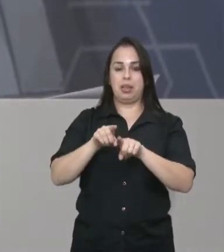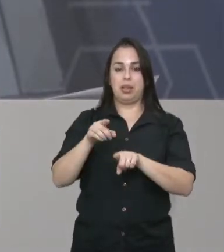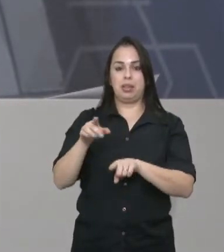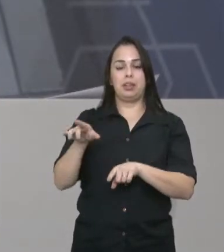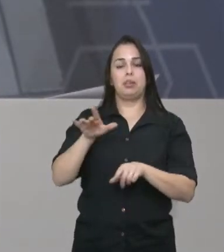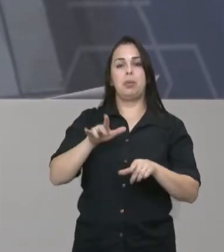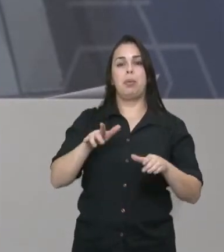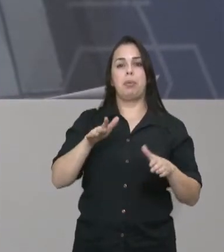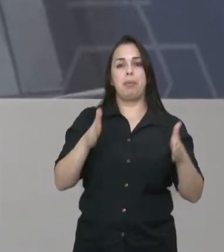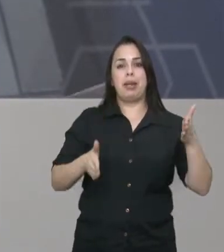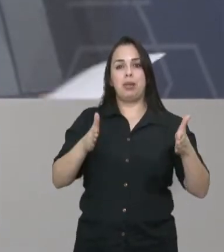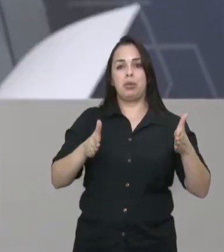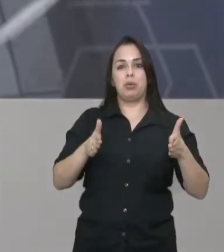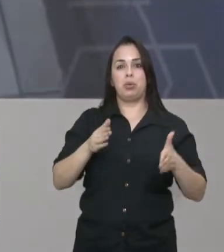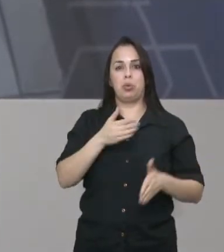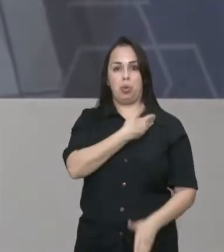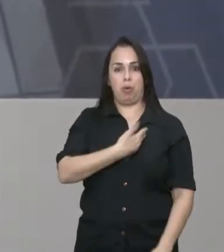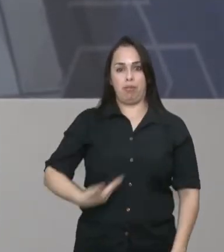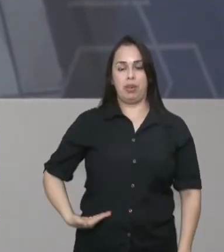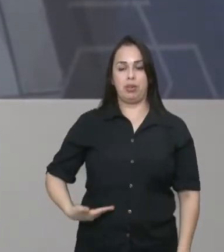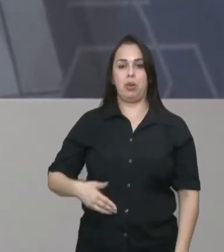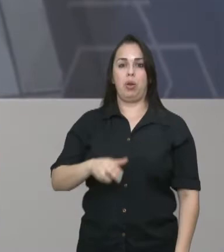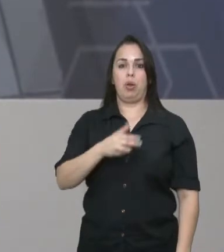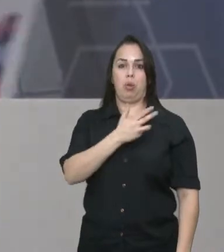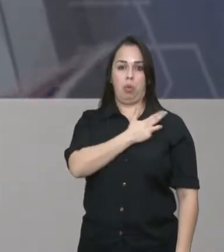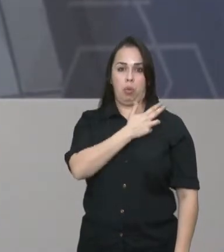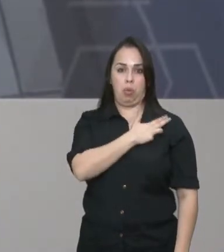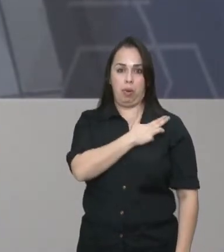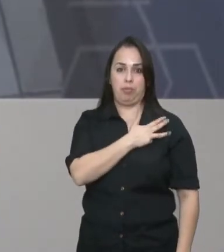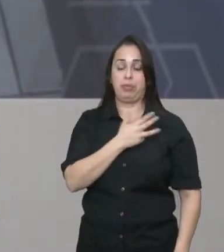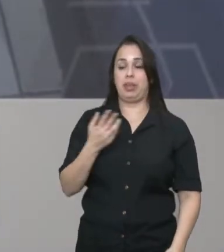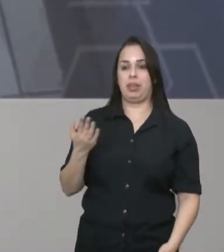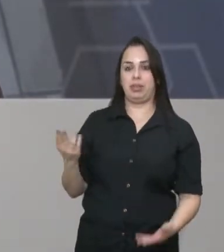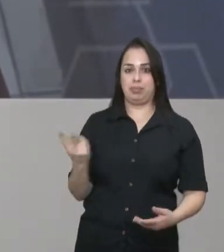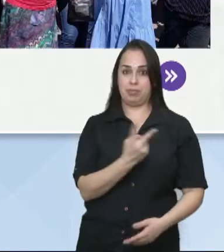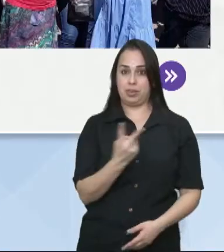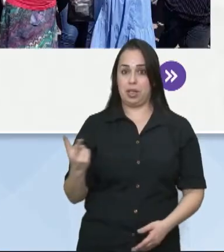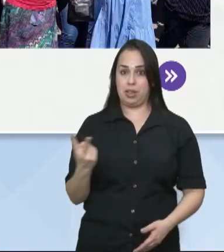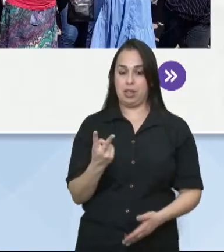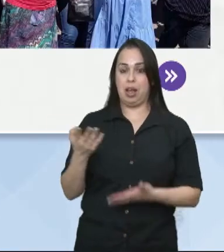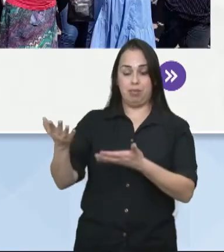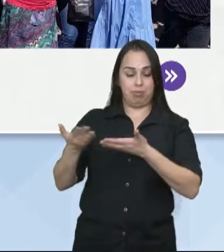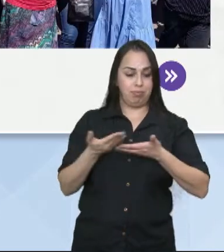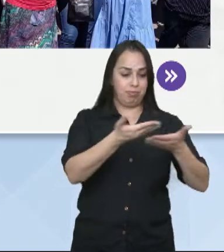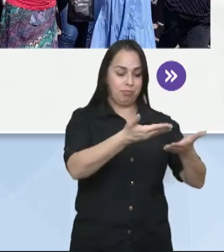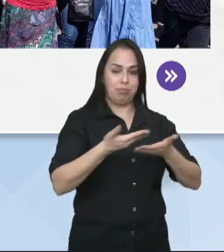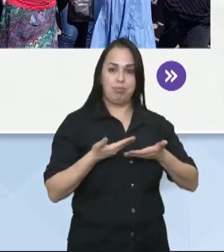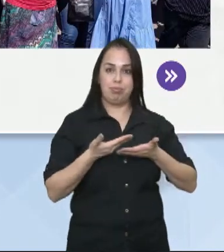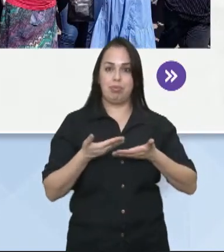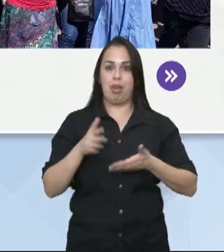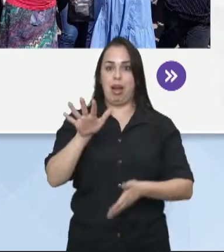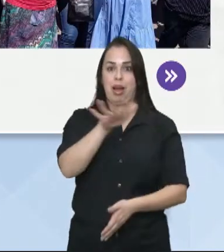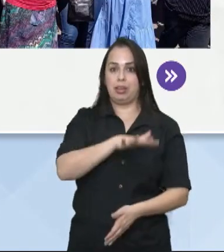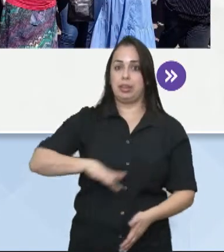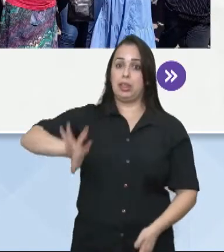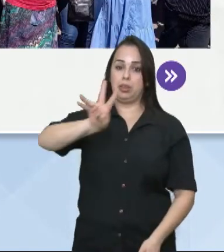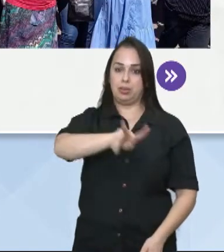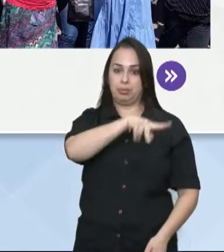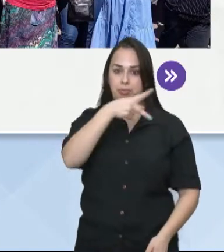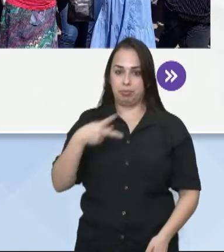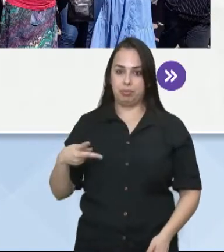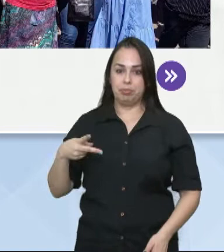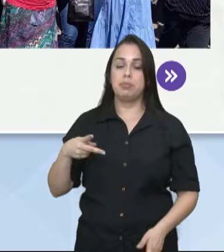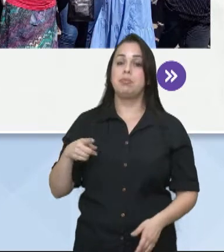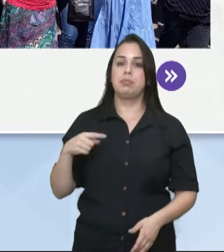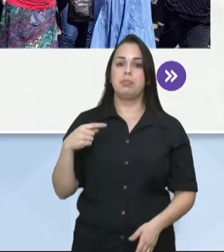governo Lula. Então, essas duas mulheres nós recebemos dia 26, aqui na região do Vale do Paraíba,